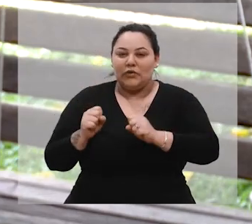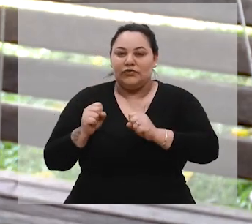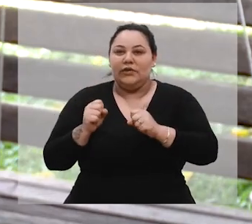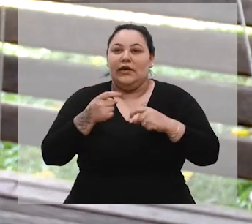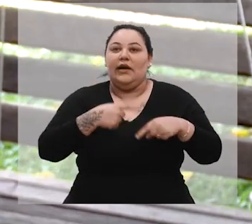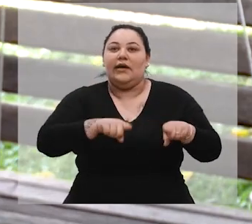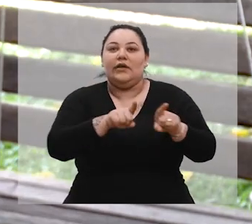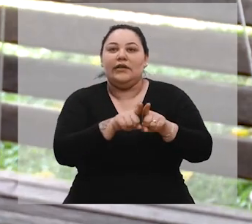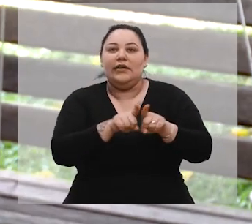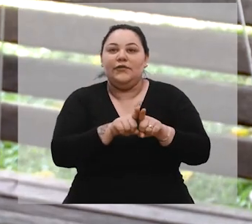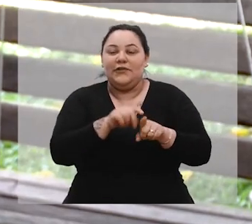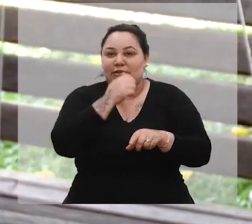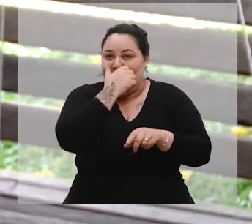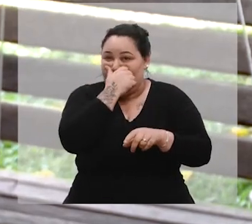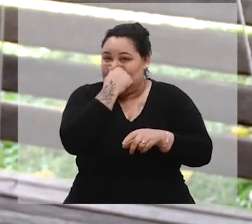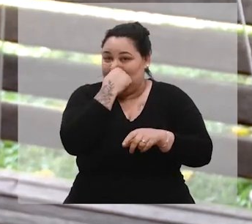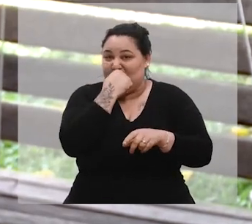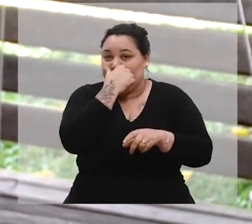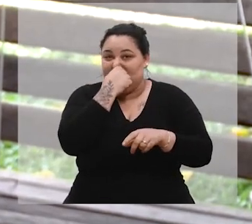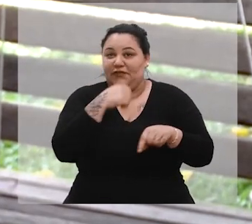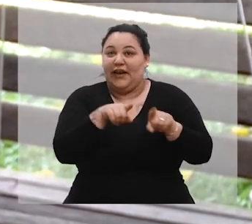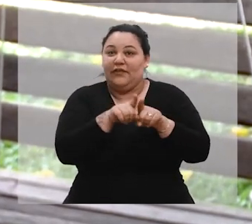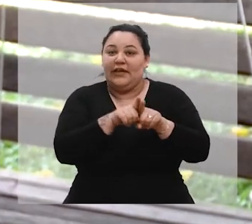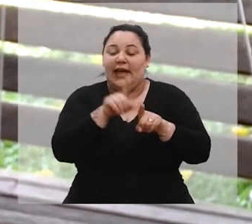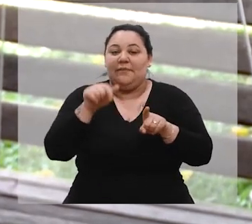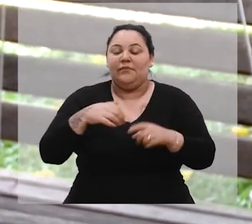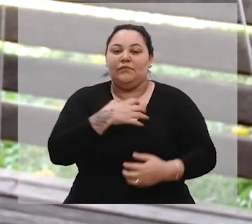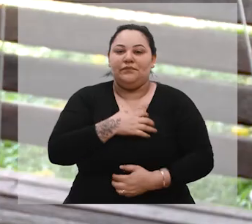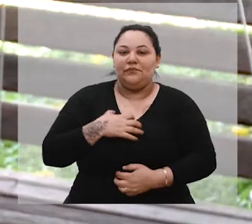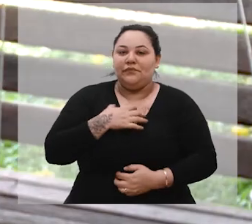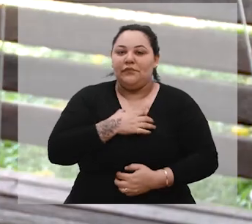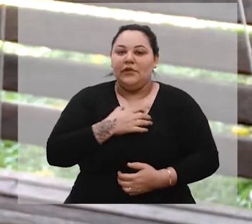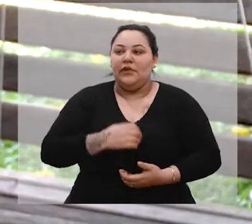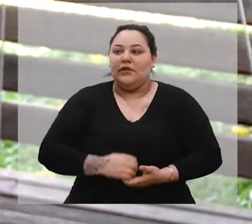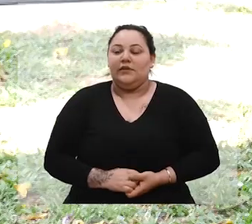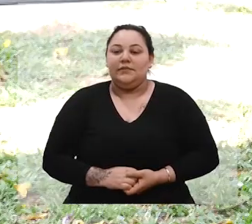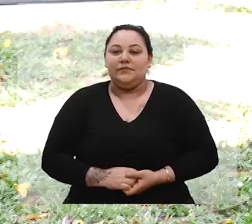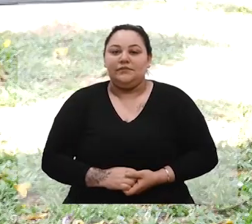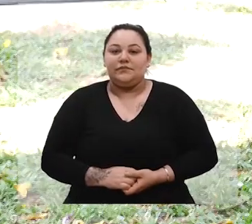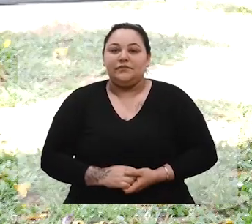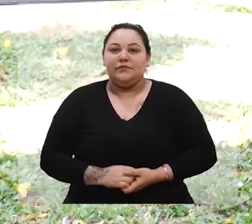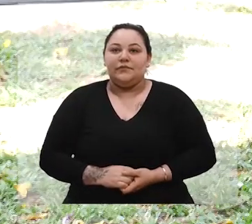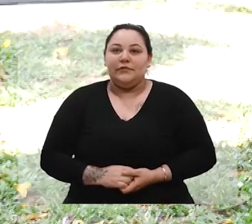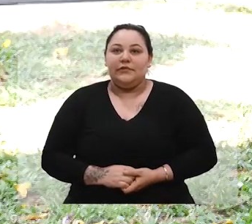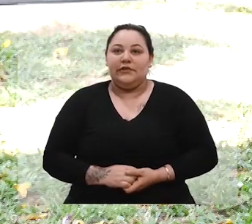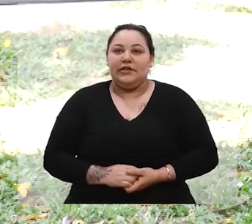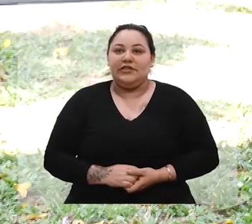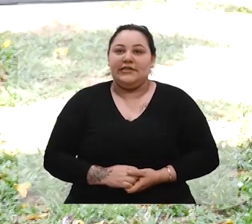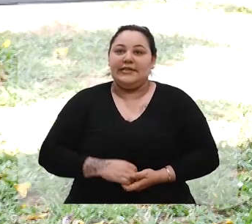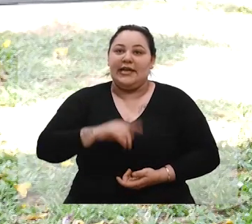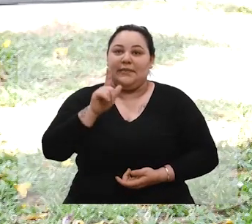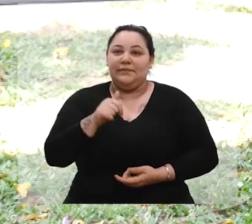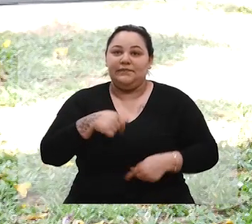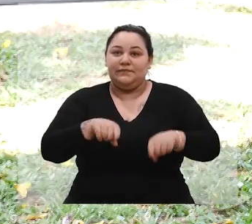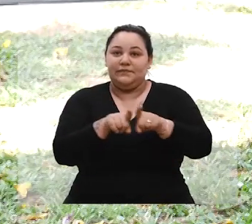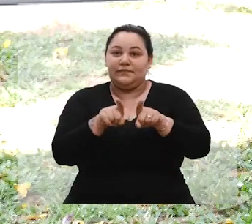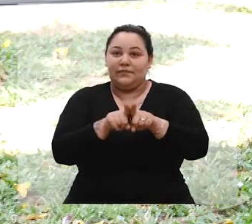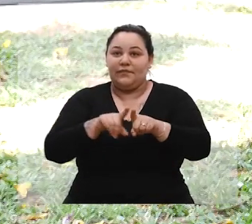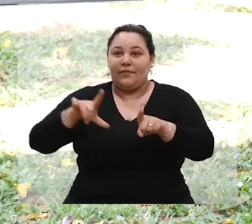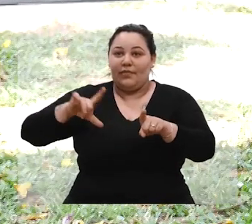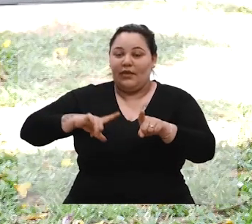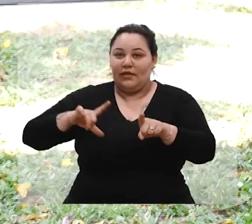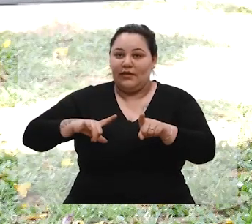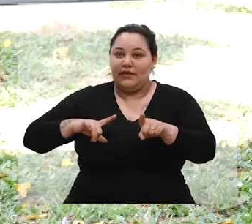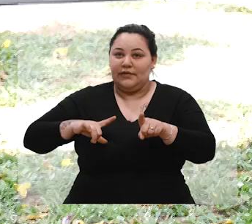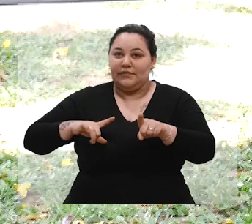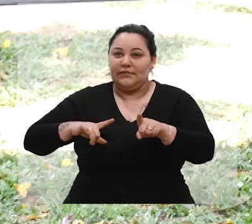carinhosamente pelas cores, mas contar quais são os outros títulos. Além desses 2, então, existe também o Não Pise no